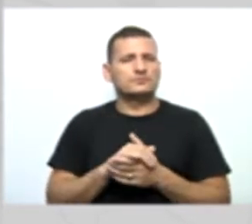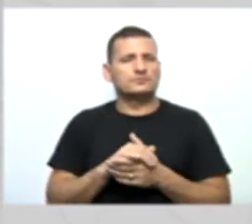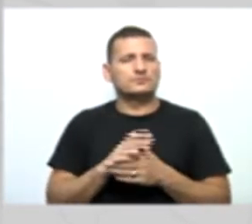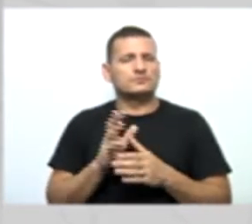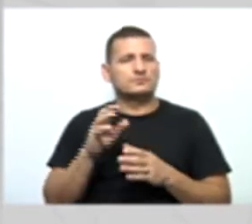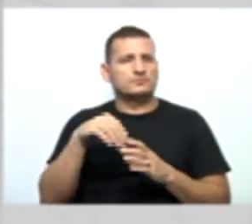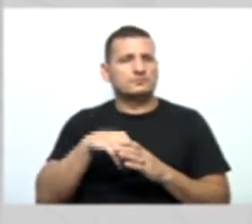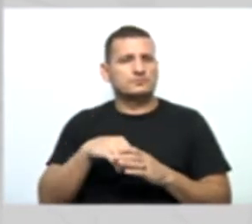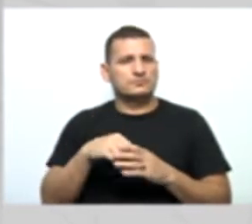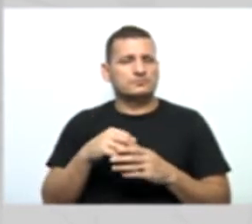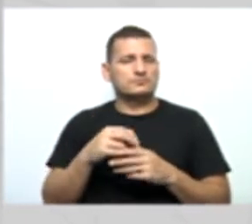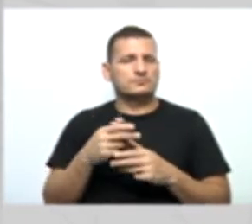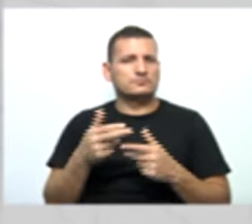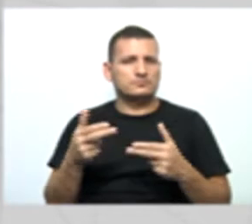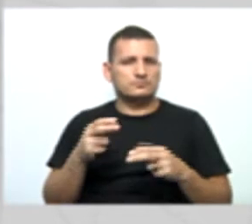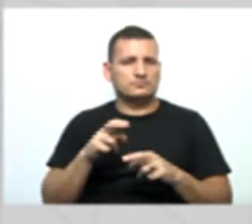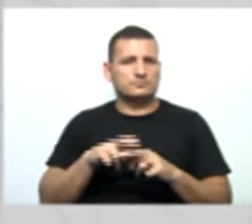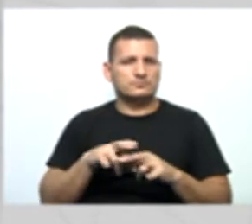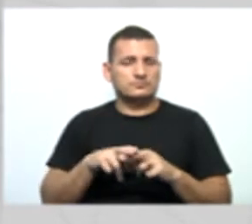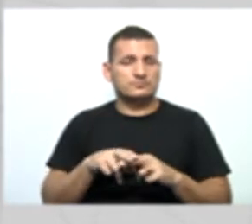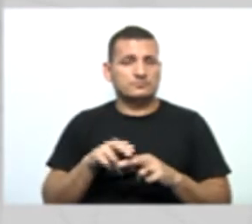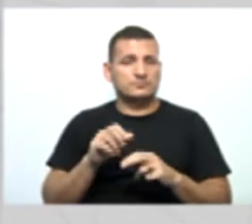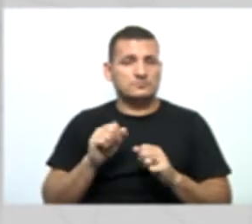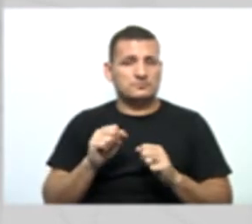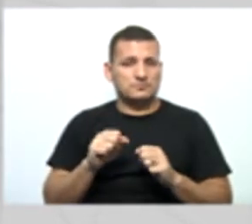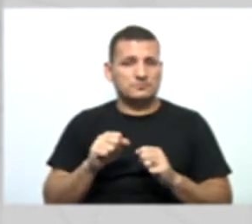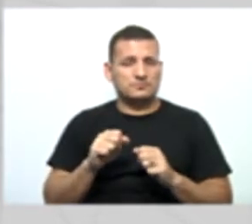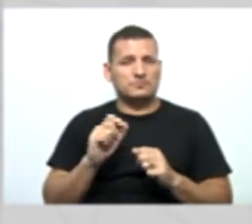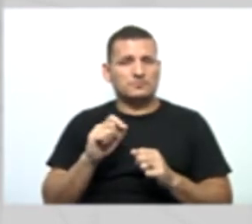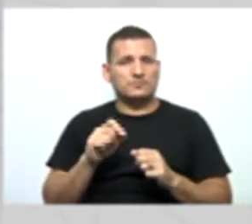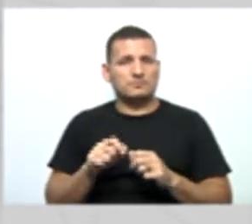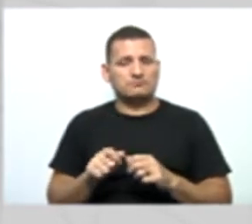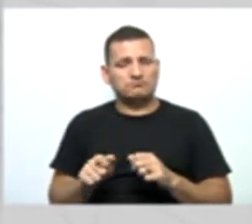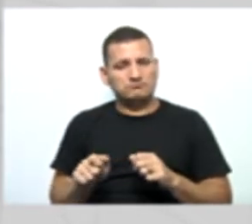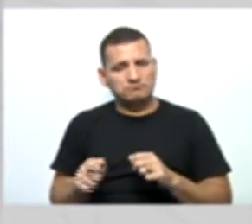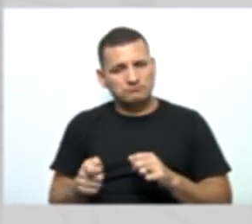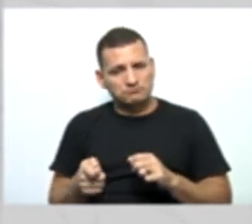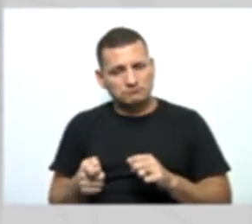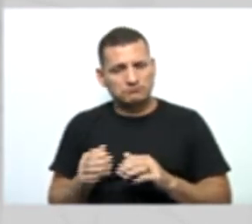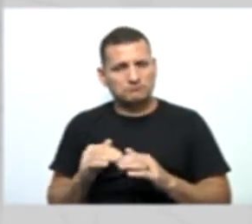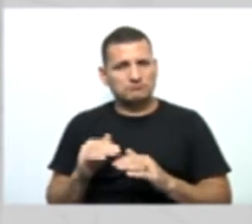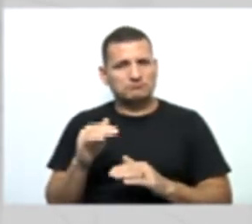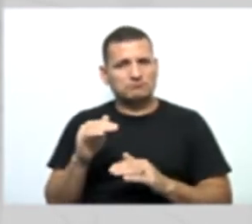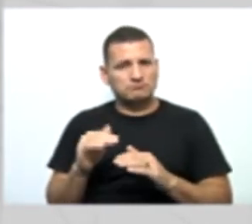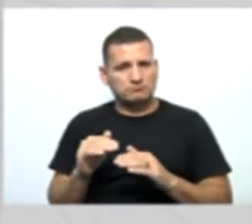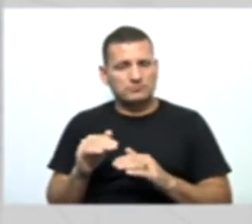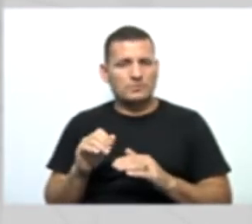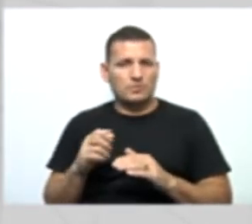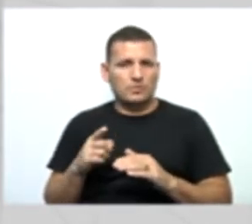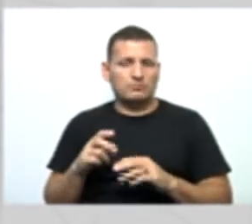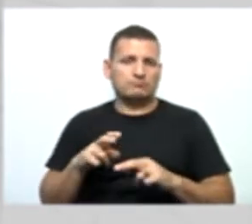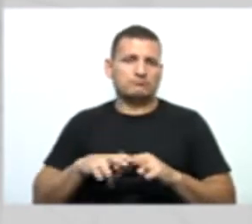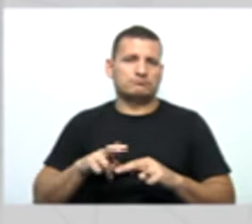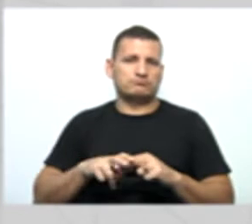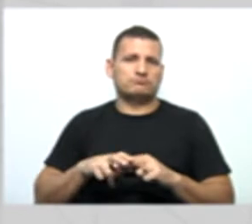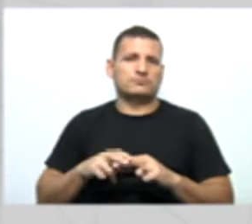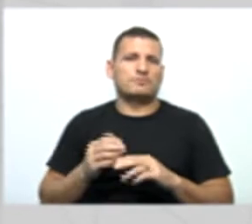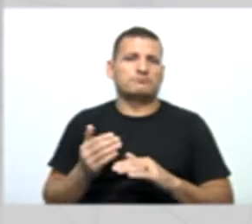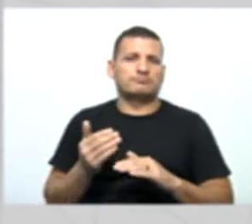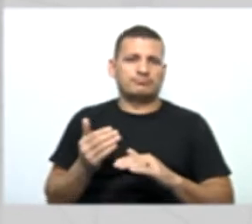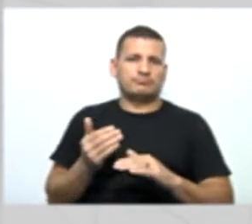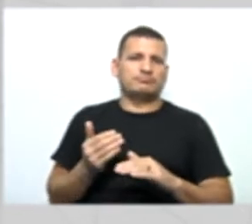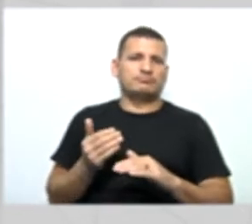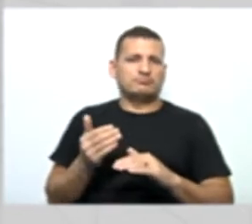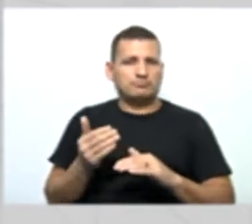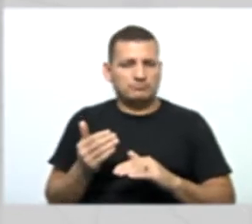objeto cadeira? Você pode regular a altura, pode regular a inclinação da cadeira. Então, são possíveis ações,